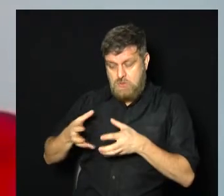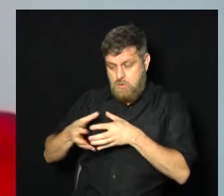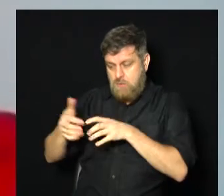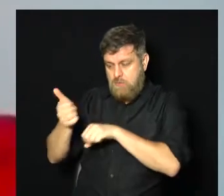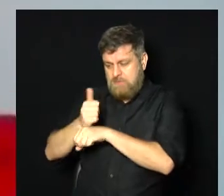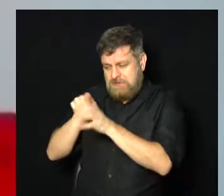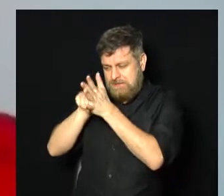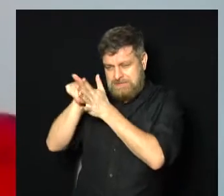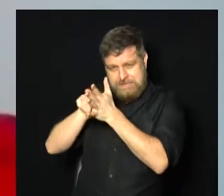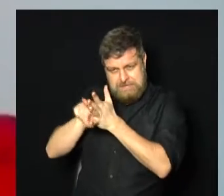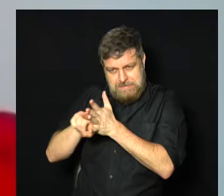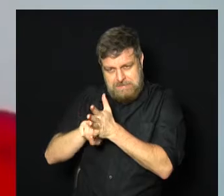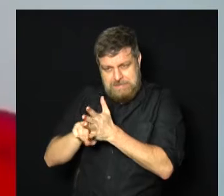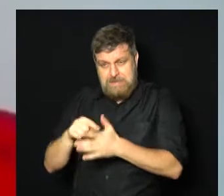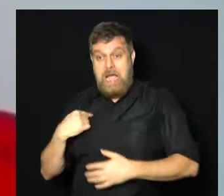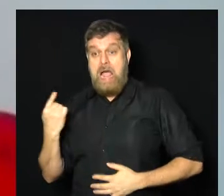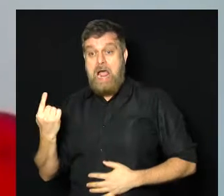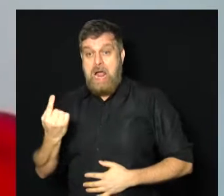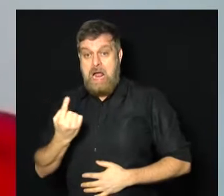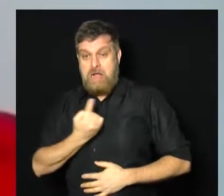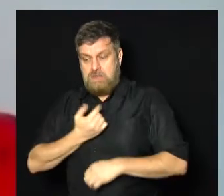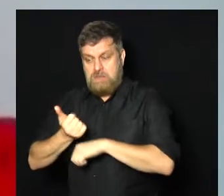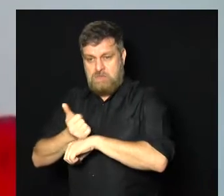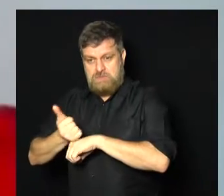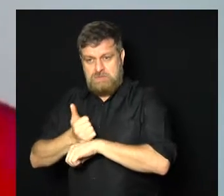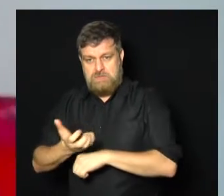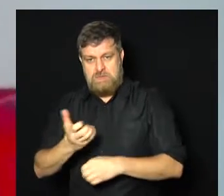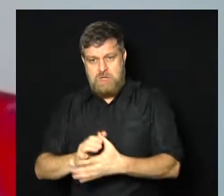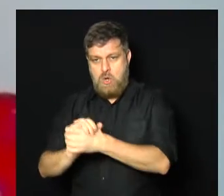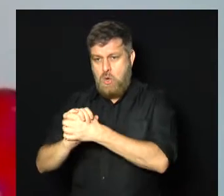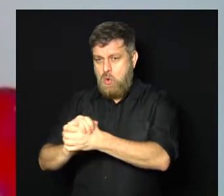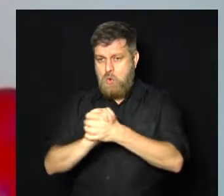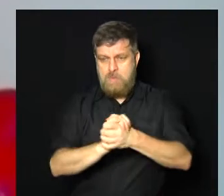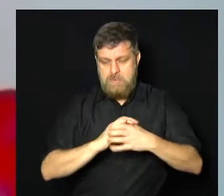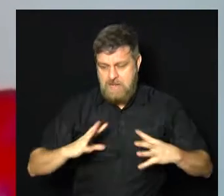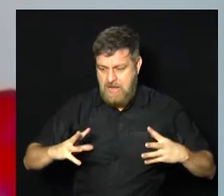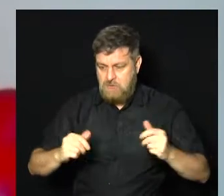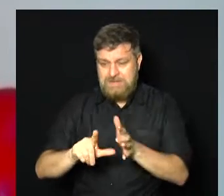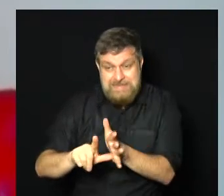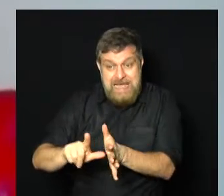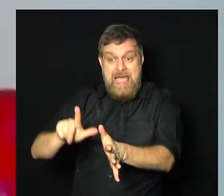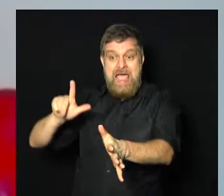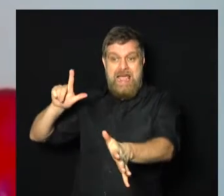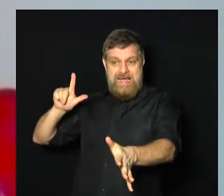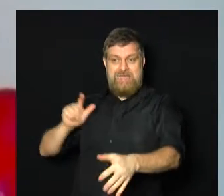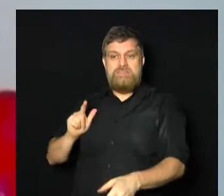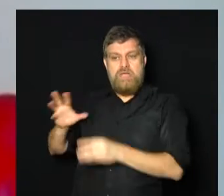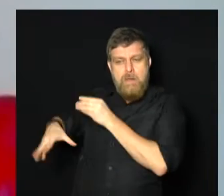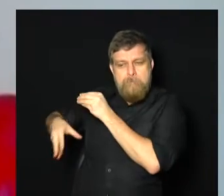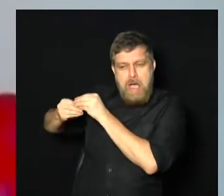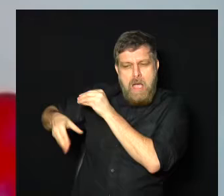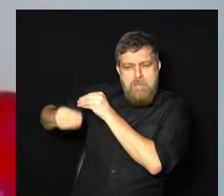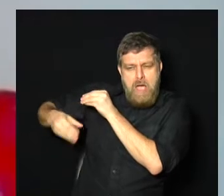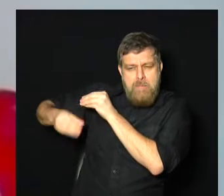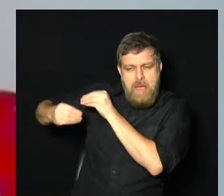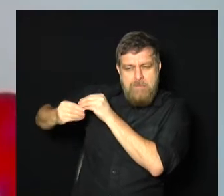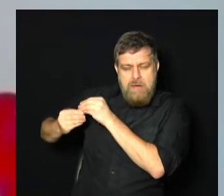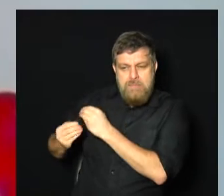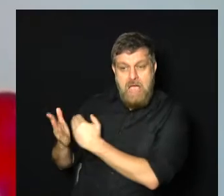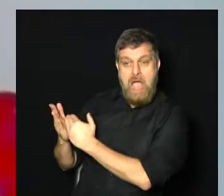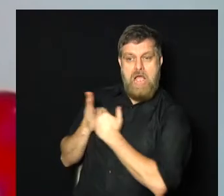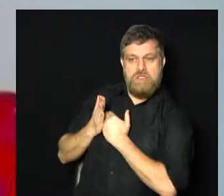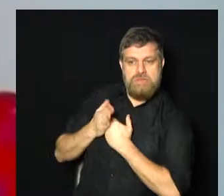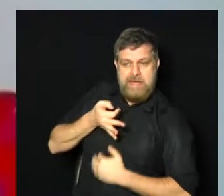fez sobre o nosso cargo, e com isso eu quero saudar todas aquelas que vieram antes de mim, que contribuíram com a minha fala hoje. As